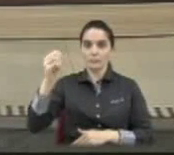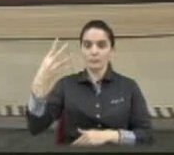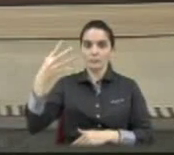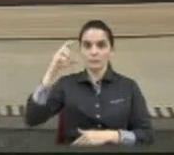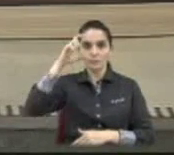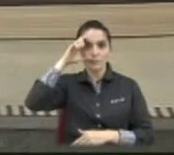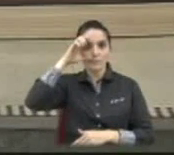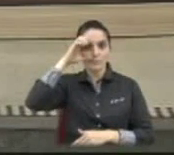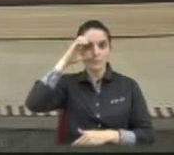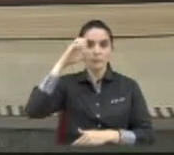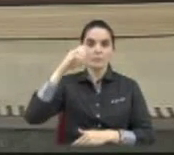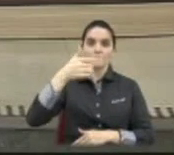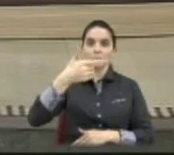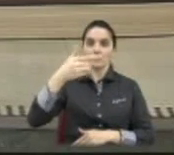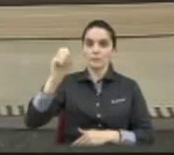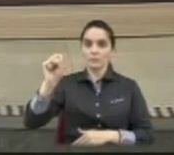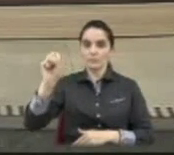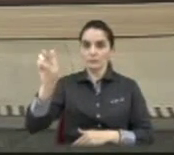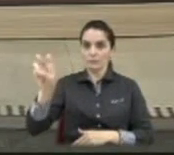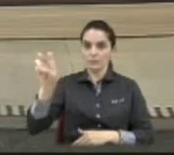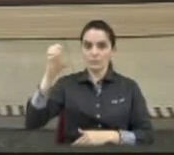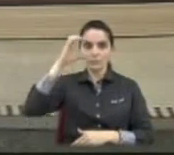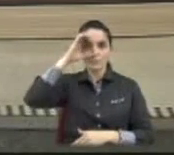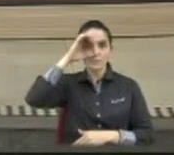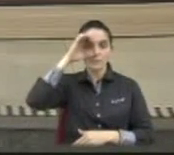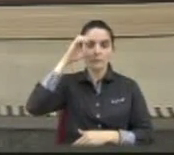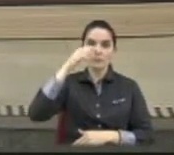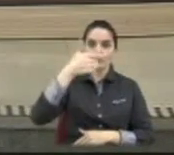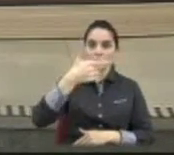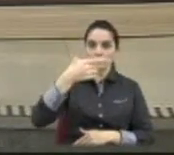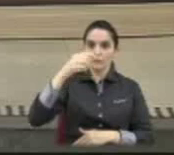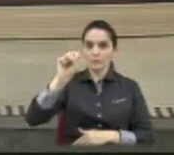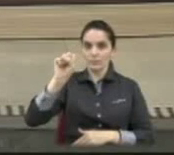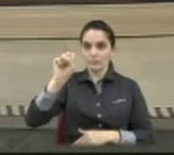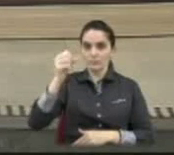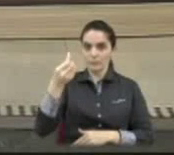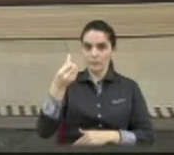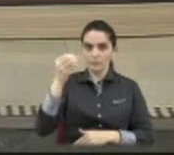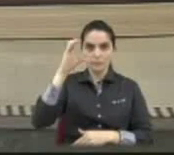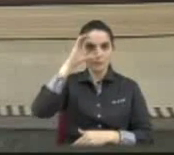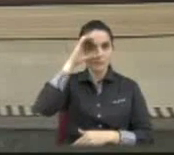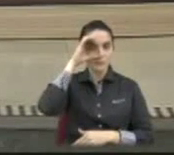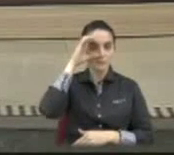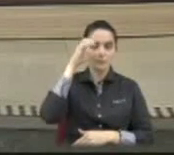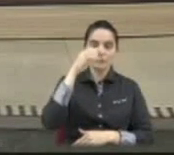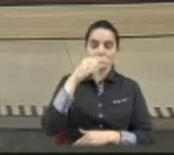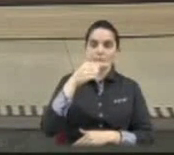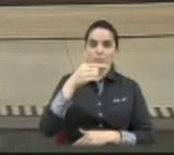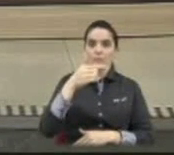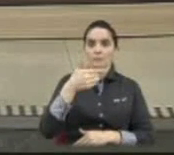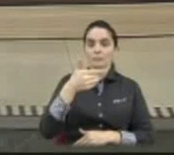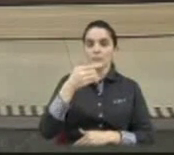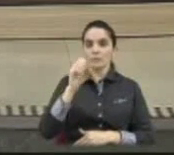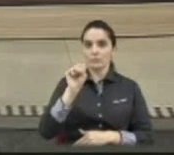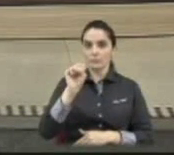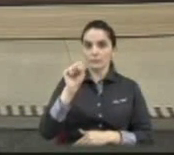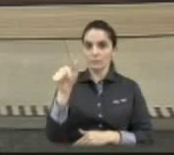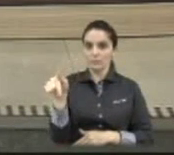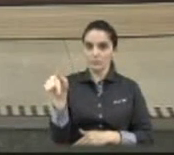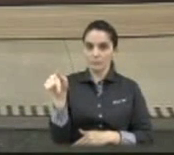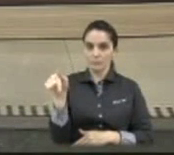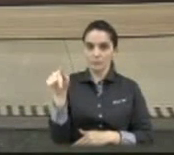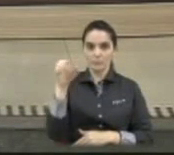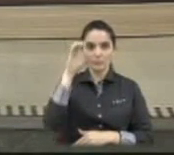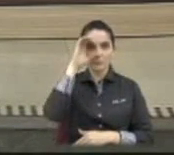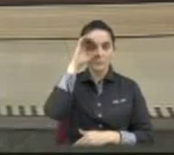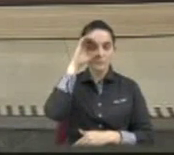de Jesus, 285, José Couto de Jesus, 286, José Couto de Jesus, 287,